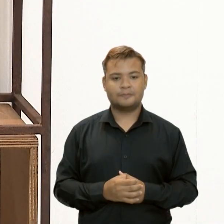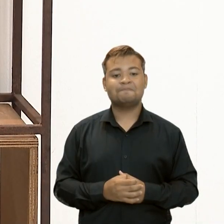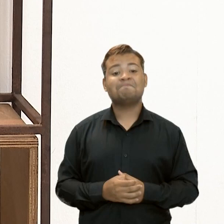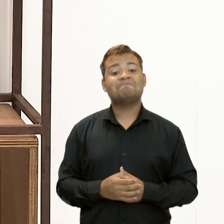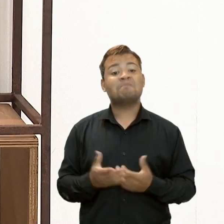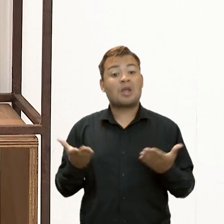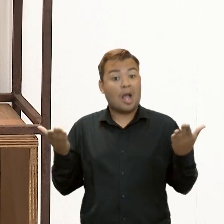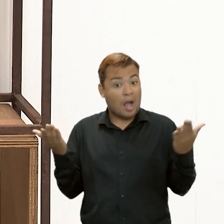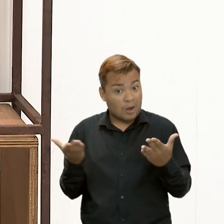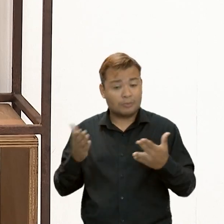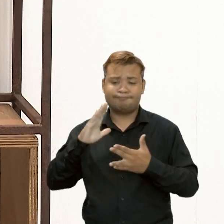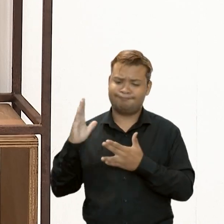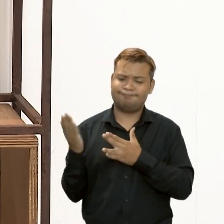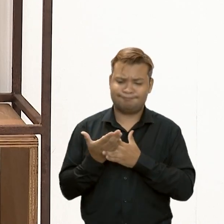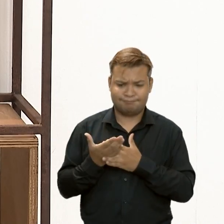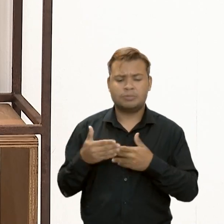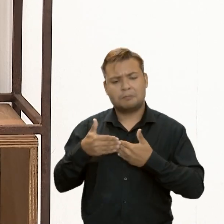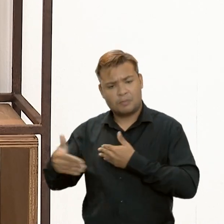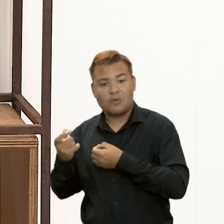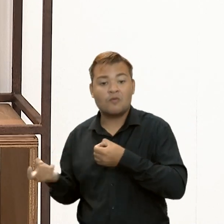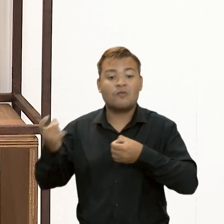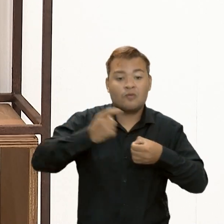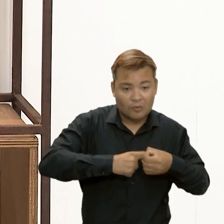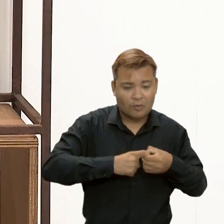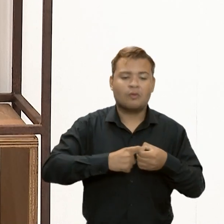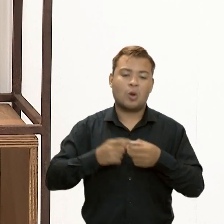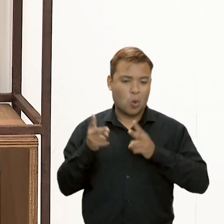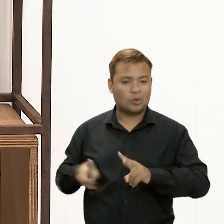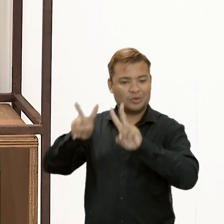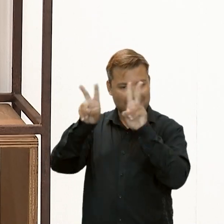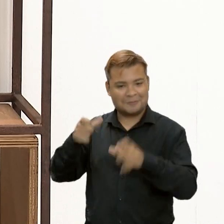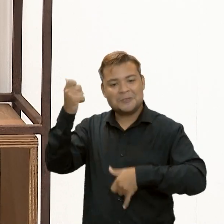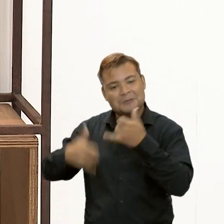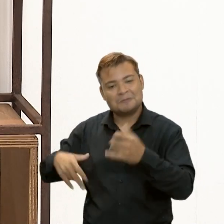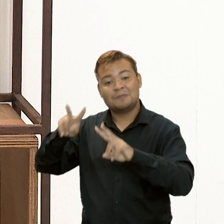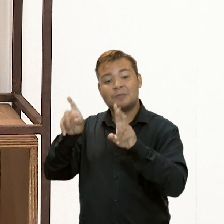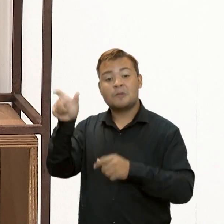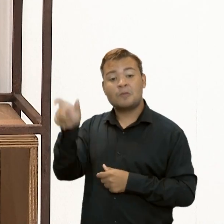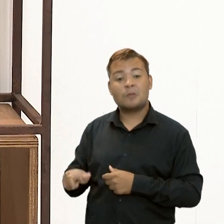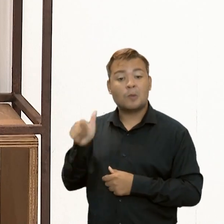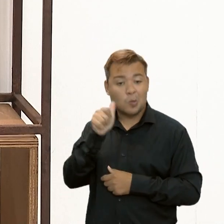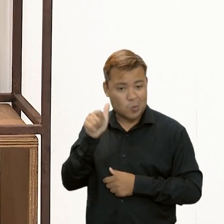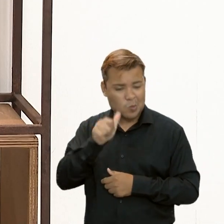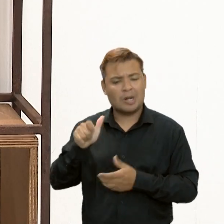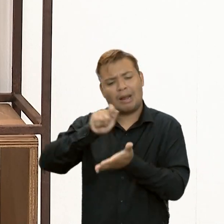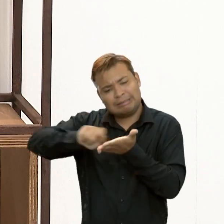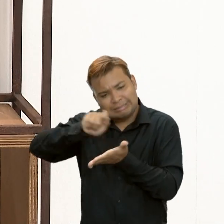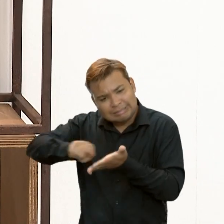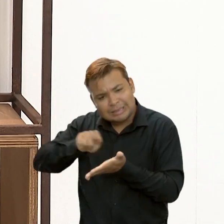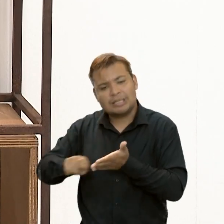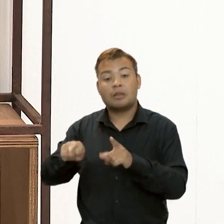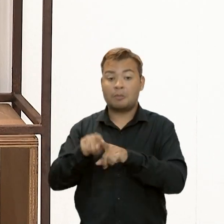E agora nós vamos para mais um intervalo. Daqui a pouco voltamos para finalizar a nossa conversa a respeito da escritora,